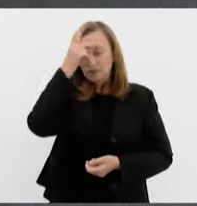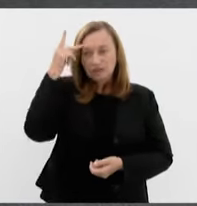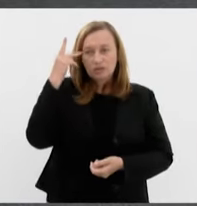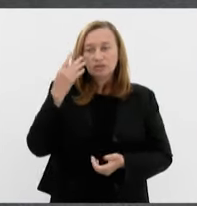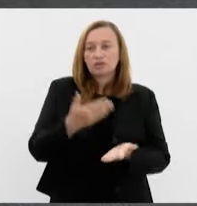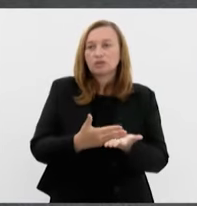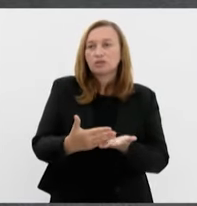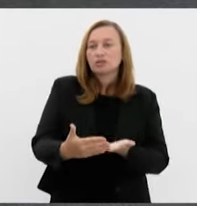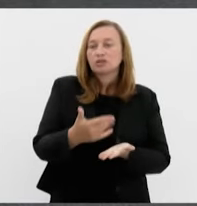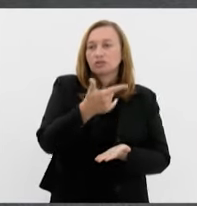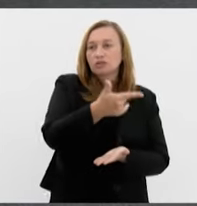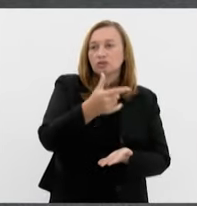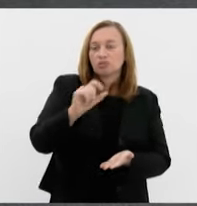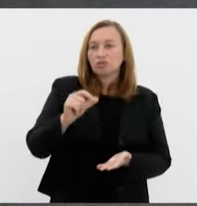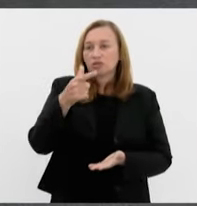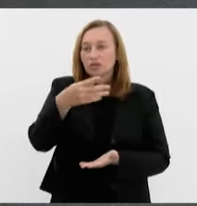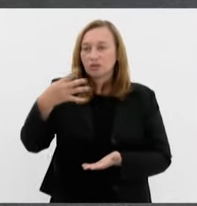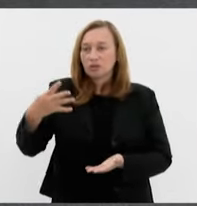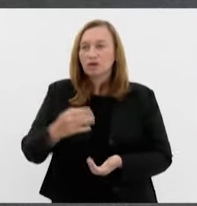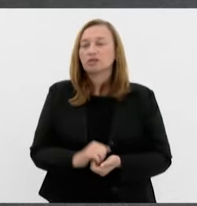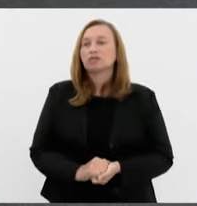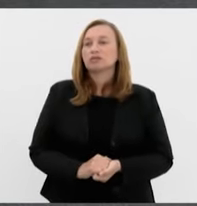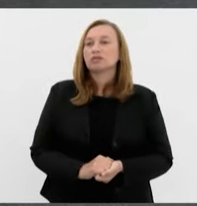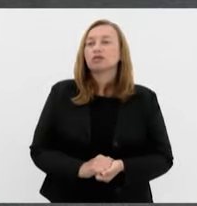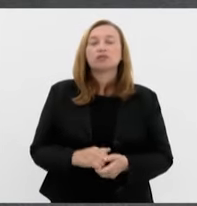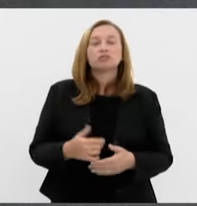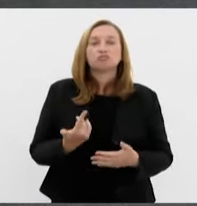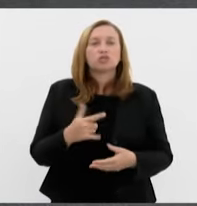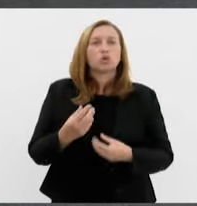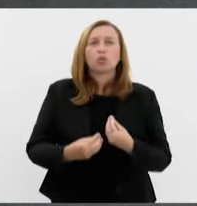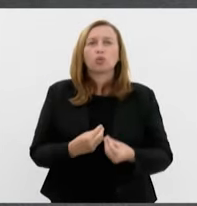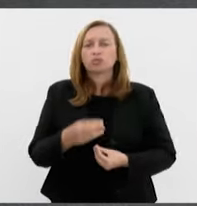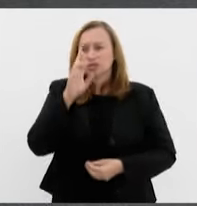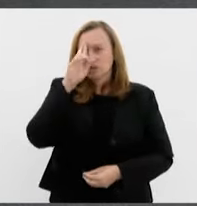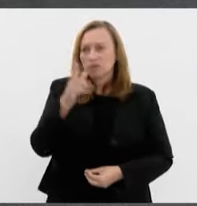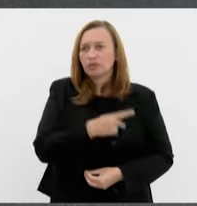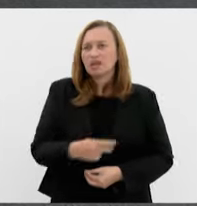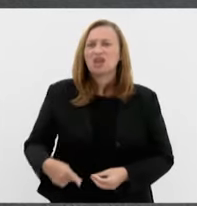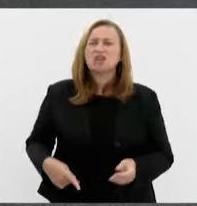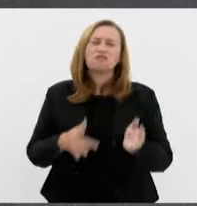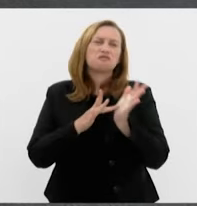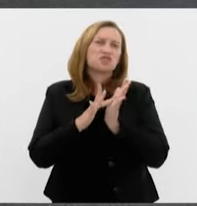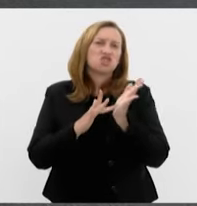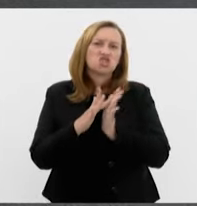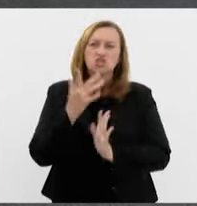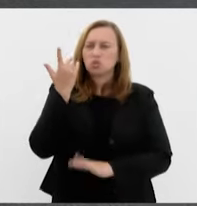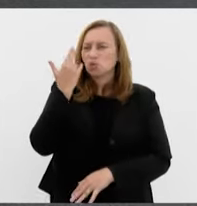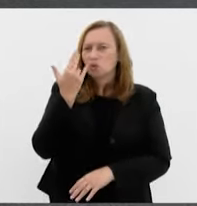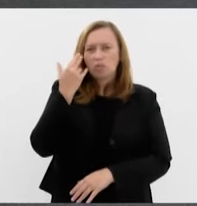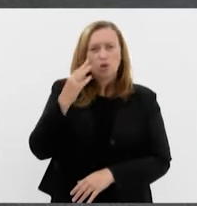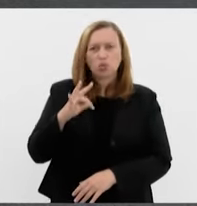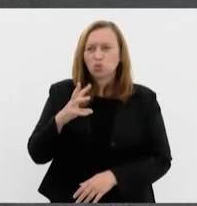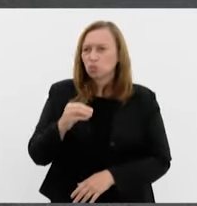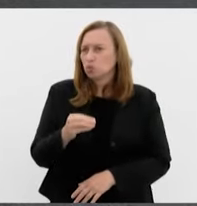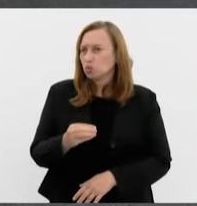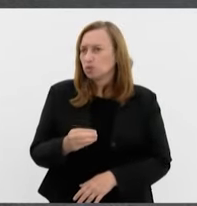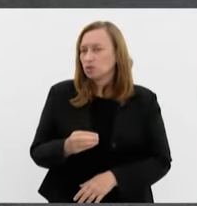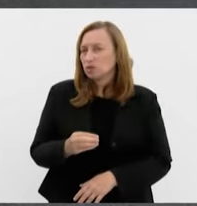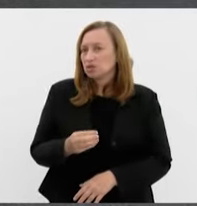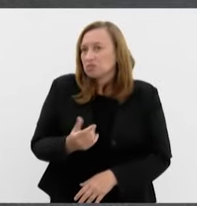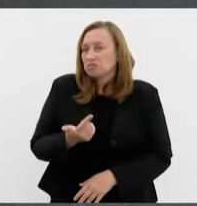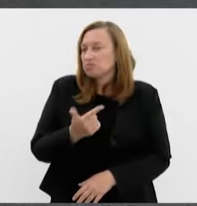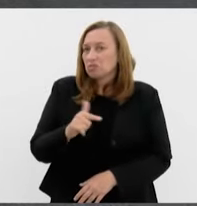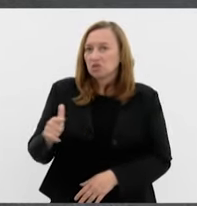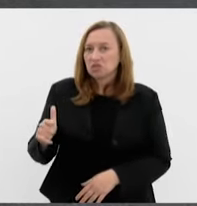2024 no estado do Rio de Janeiro então não dá senhora presidente pra gente fingir uma normalidade que não estamos numa epidemia